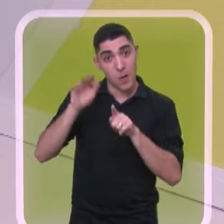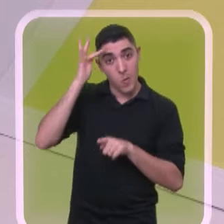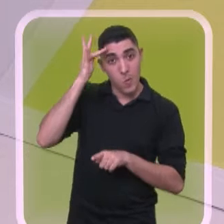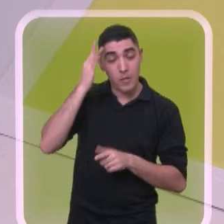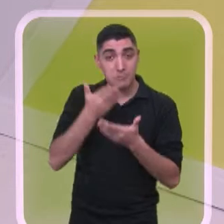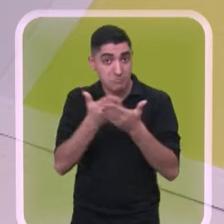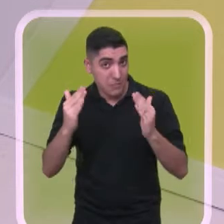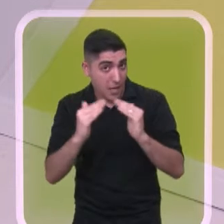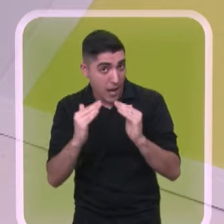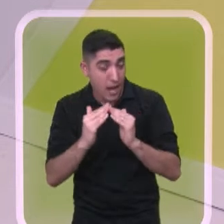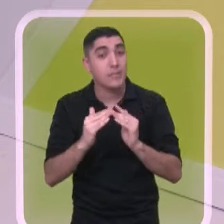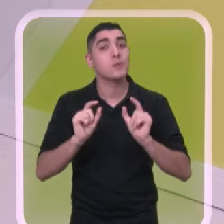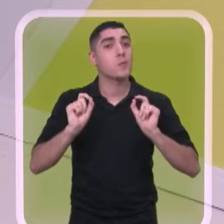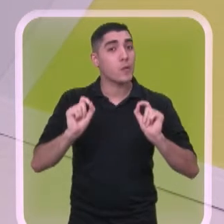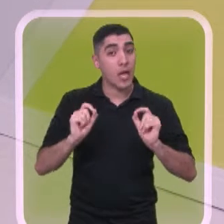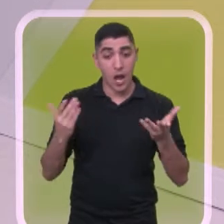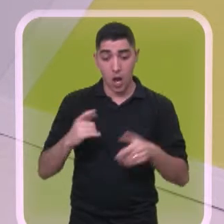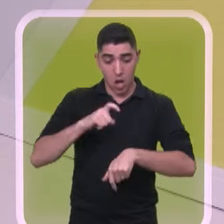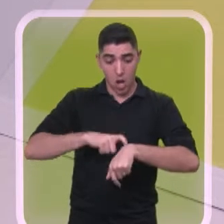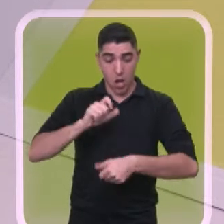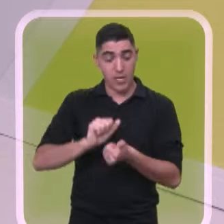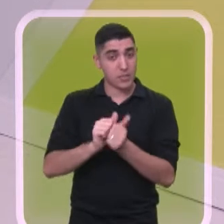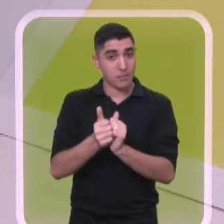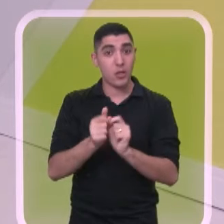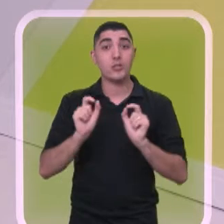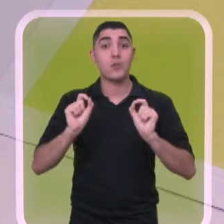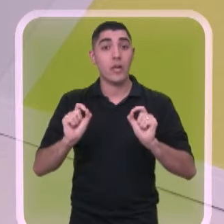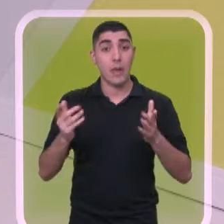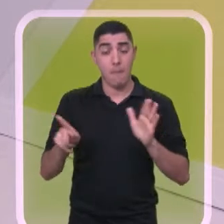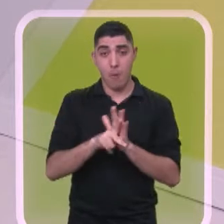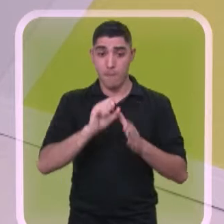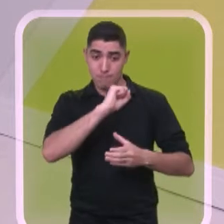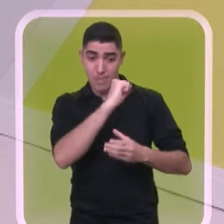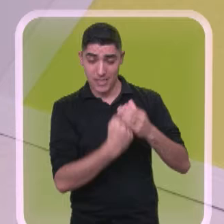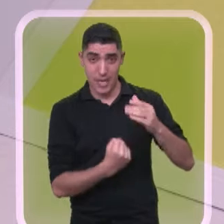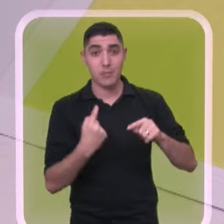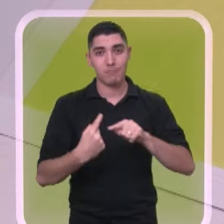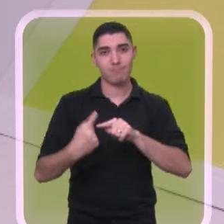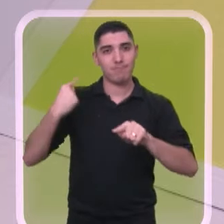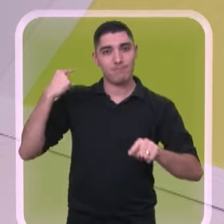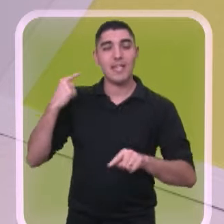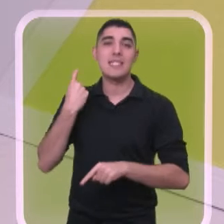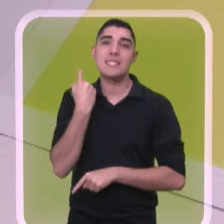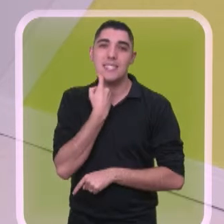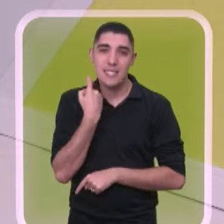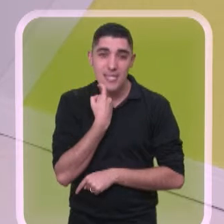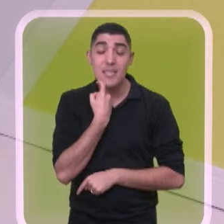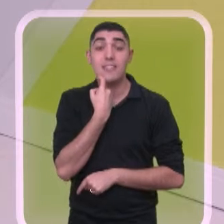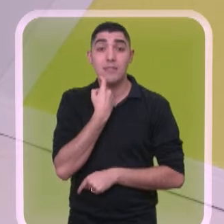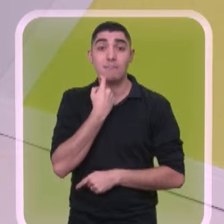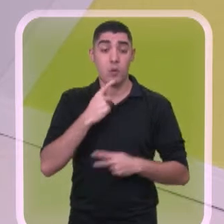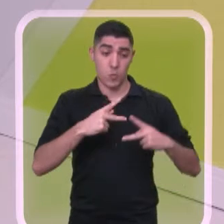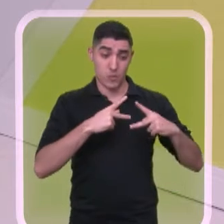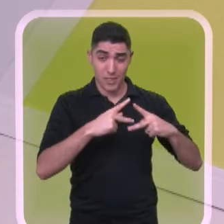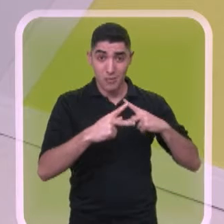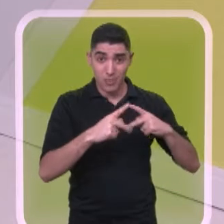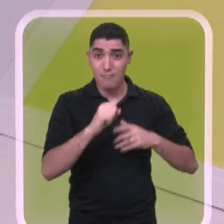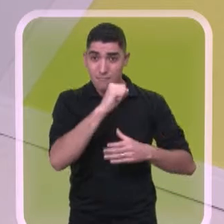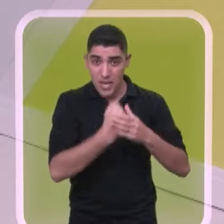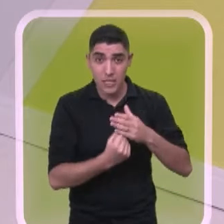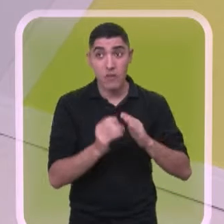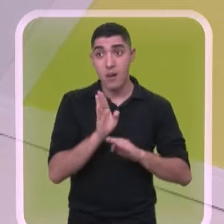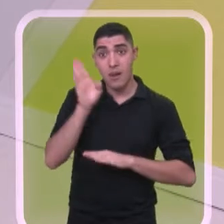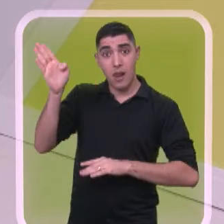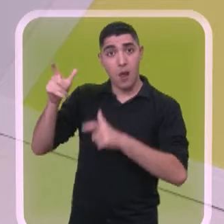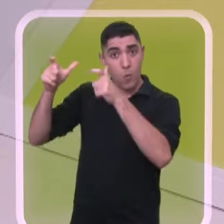casa acompanhando, a gente começa o Hora do Esporte de hoje falando de basquete, porque na última sexta-feira o São José Basquetebol foi até Rio